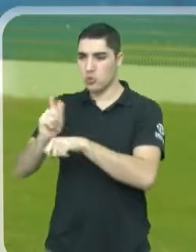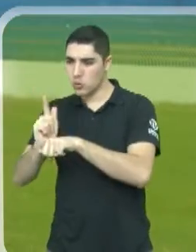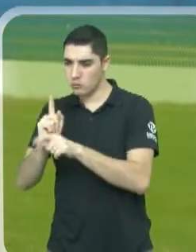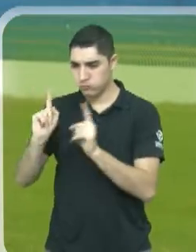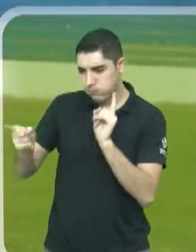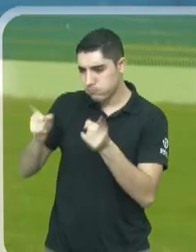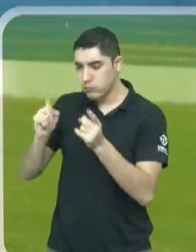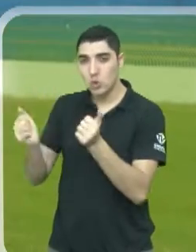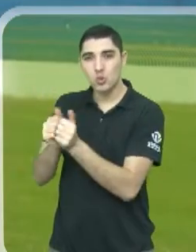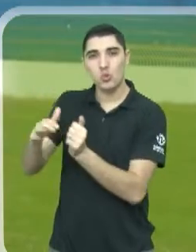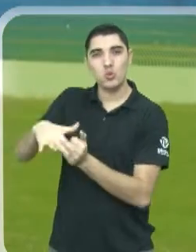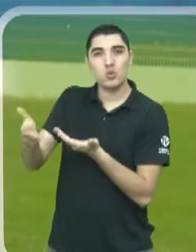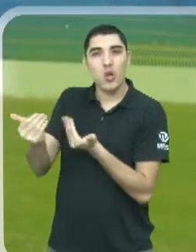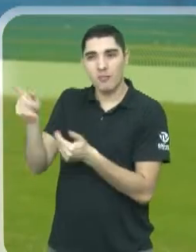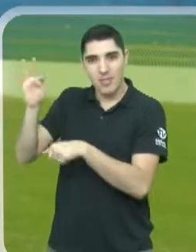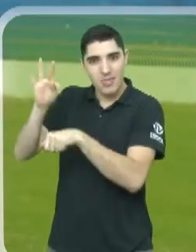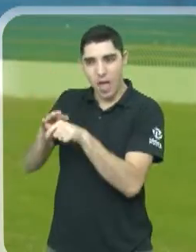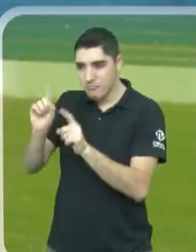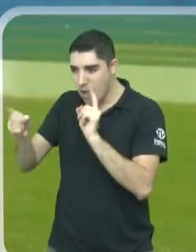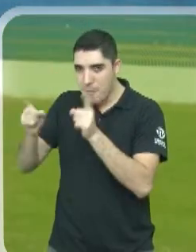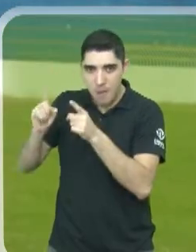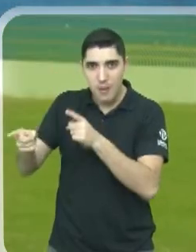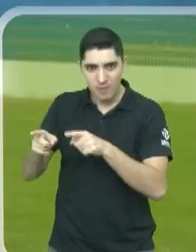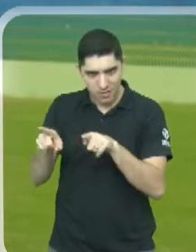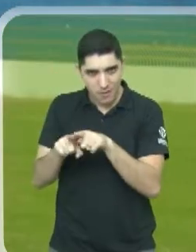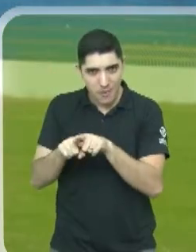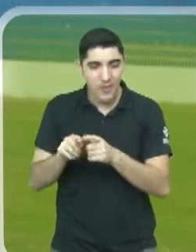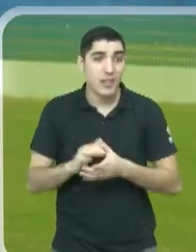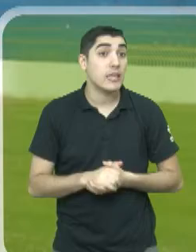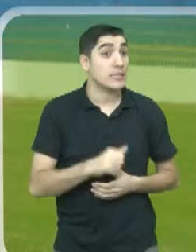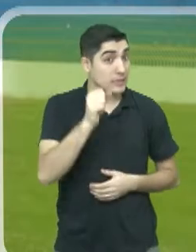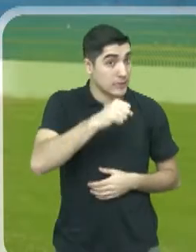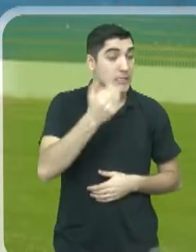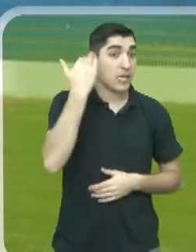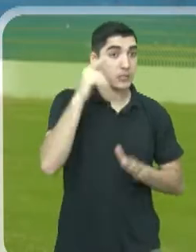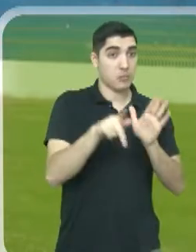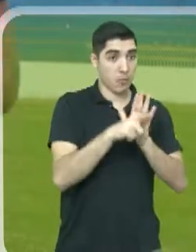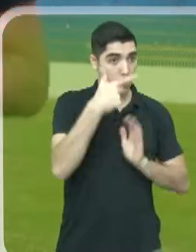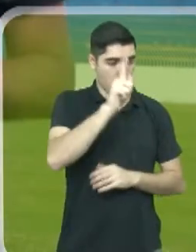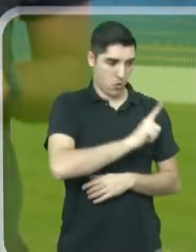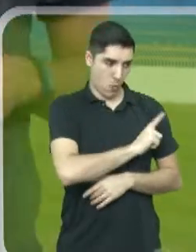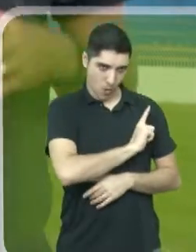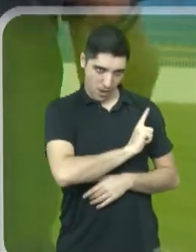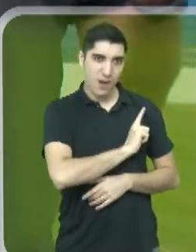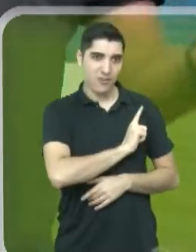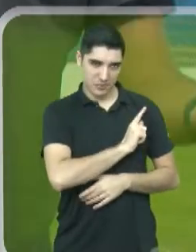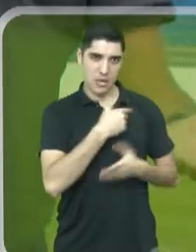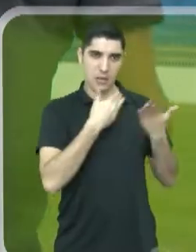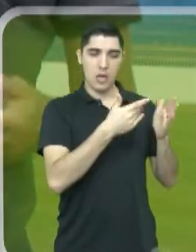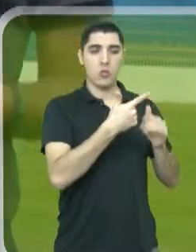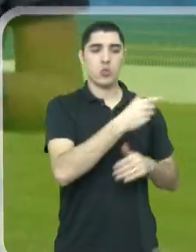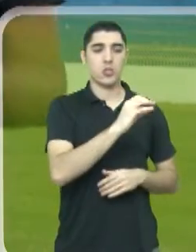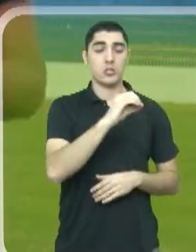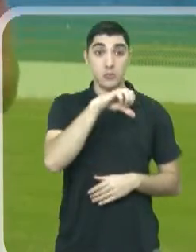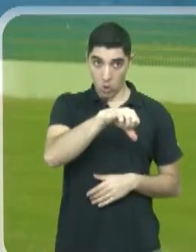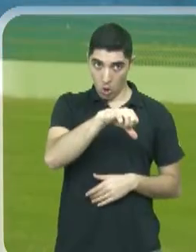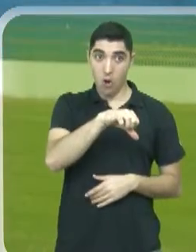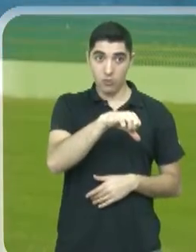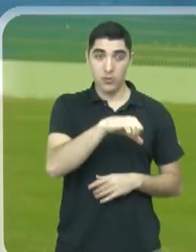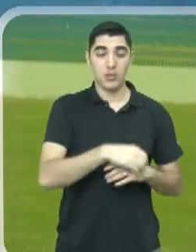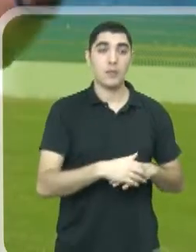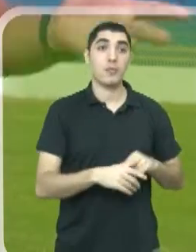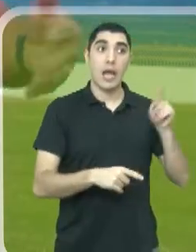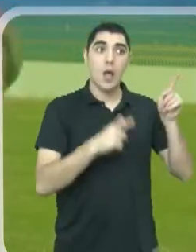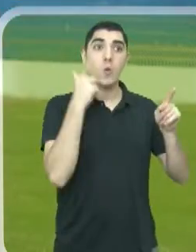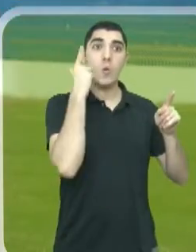molecada mais jovem, né? Eu tive uma passagem pelo Guaratinguetá em 2009, né? Conseguimos o acesso lá da